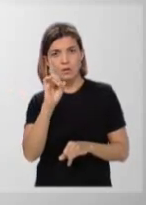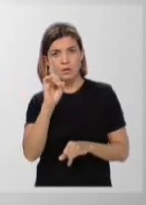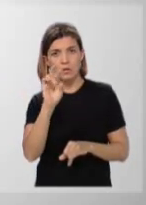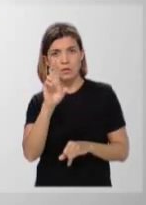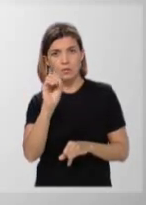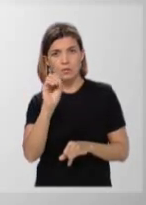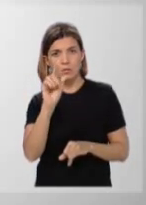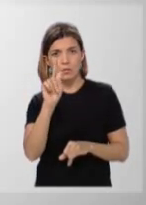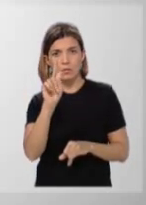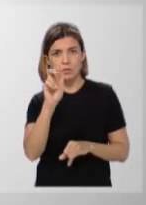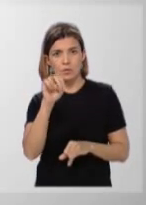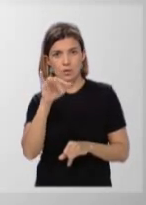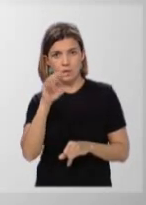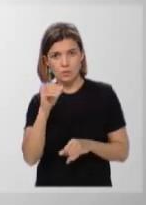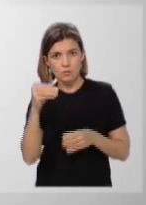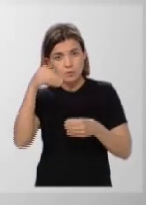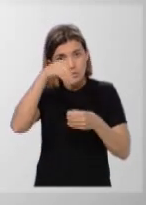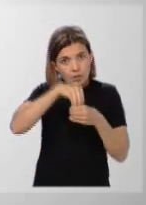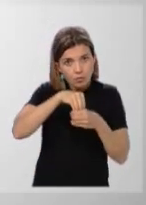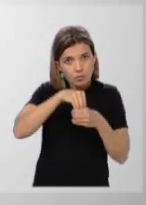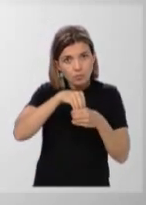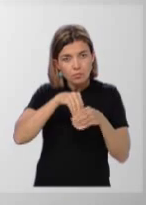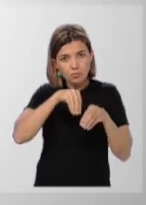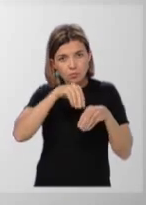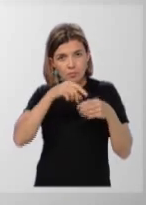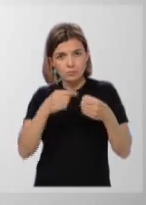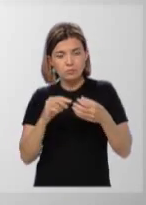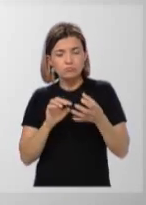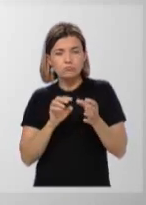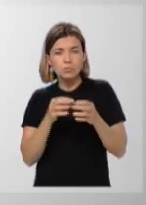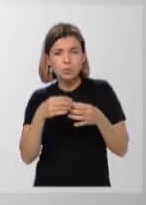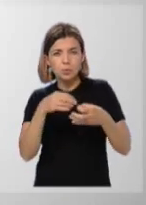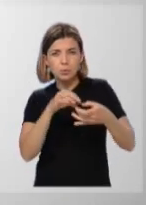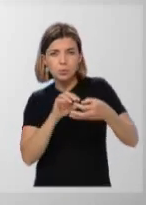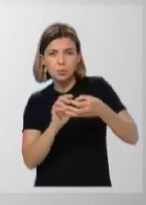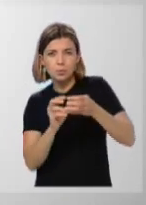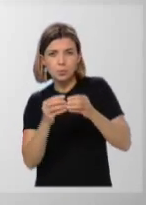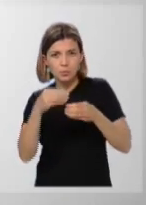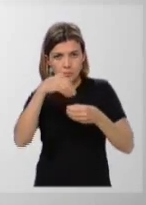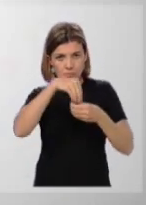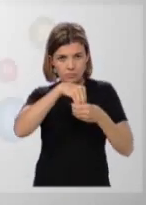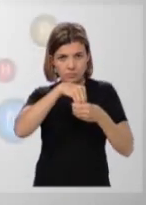hidrogênio, que são os constituintes das moléculas orgânicas.